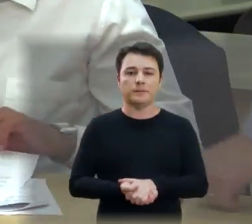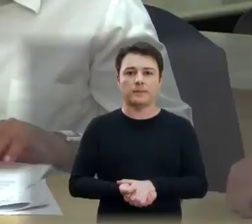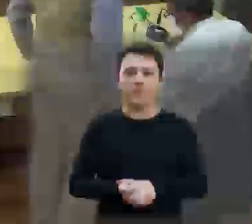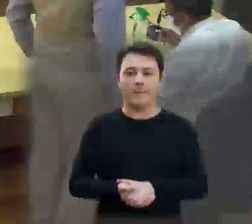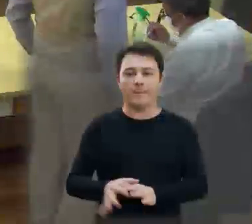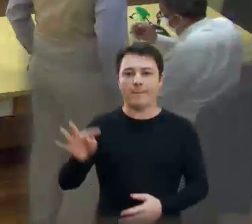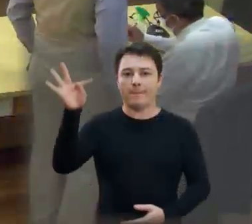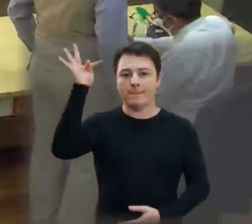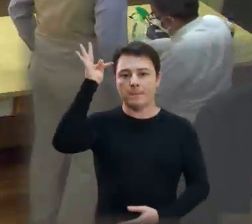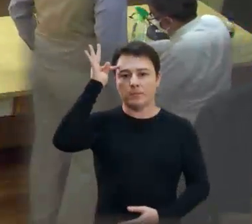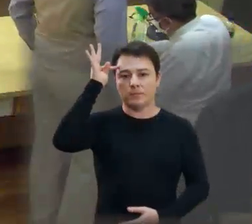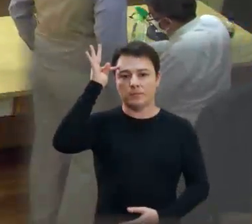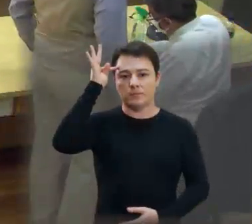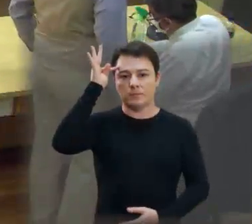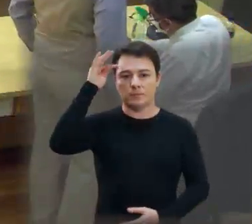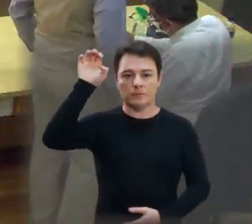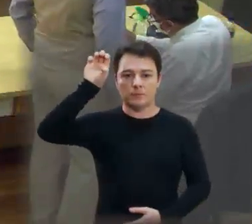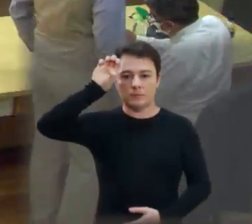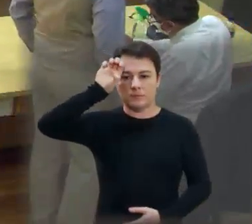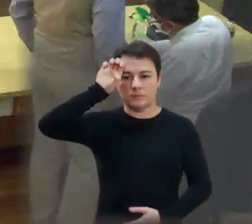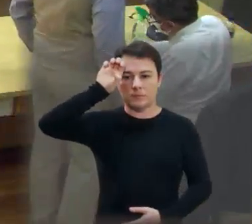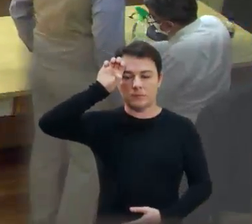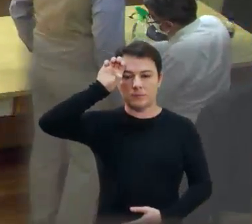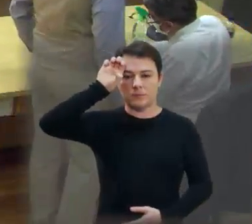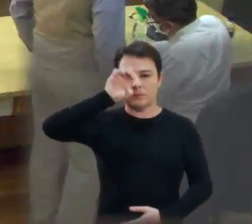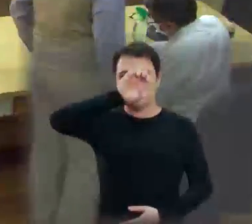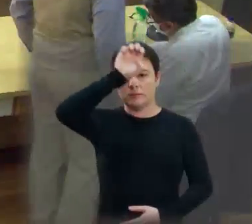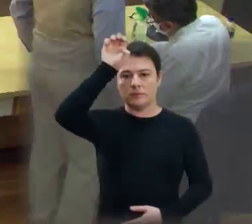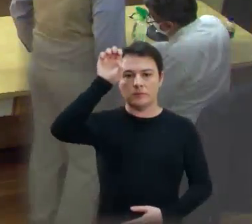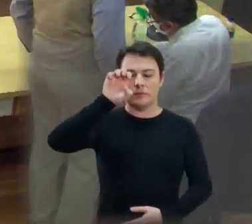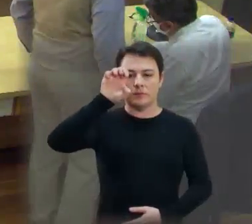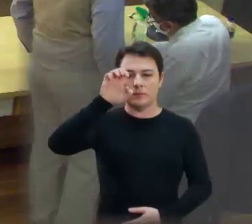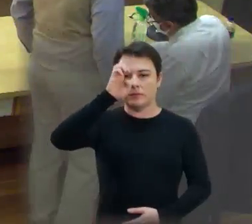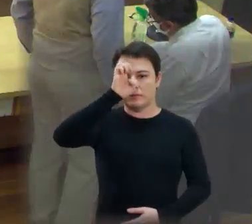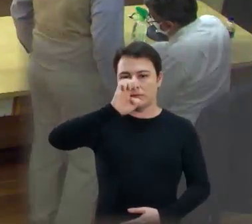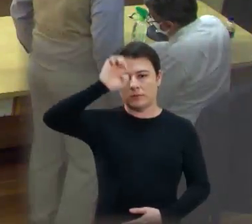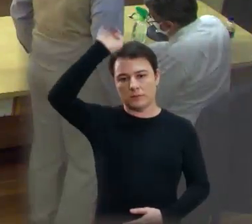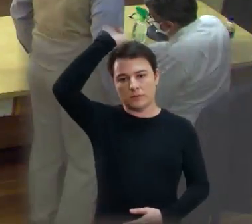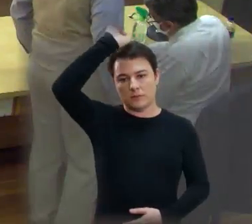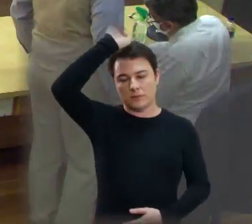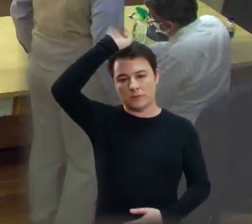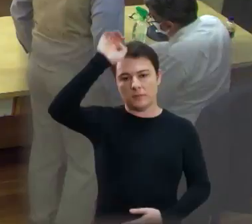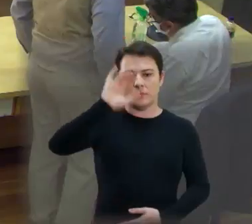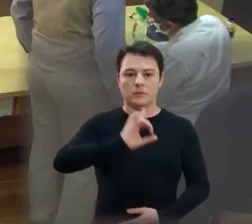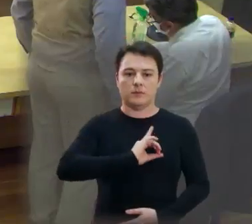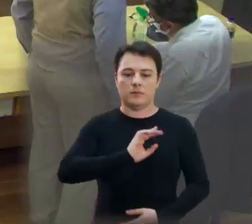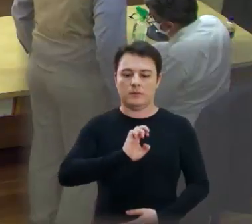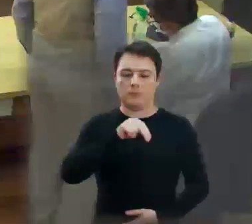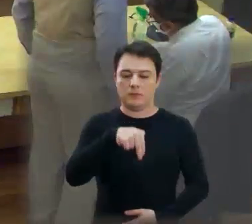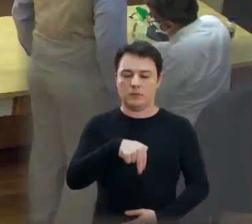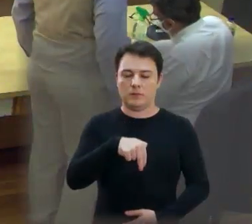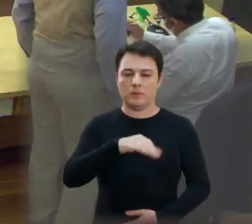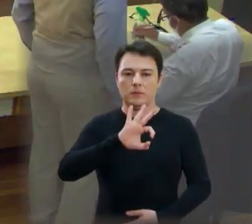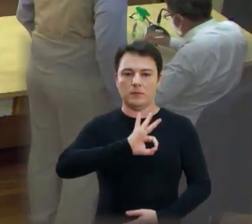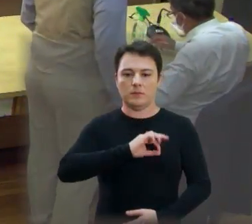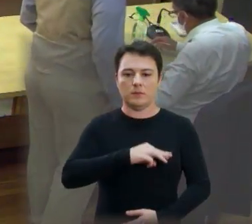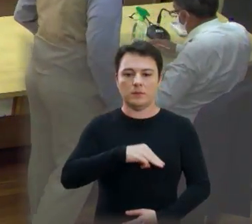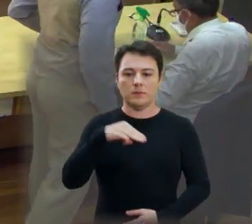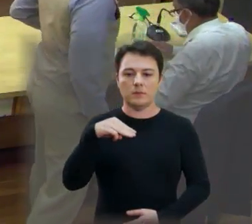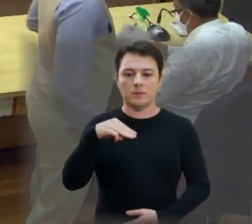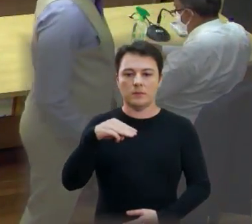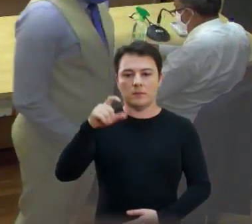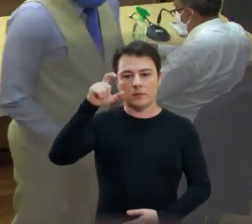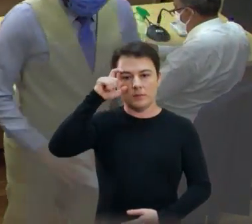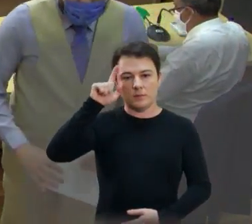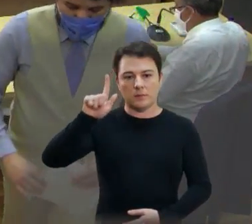vereadores. Toninho do Mel. Presente. Edio Lopes. Presente. Edson Réu. Presente. Elias Chediek. Presente. Delegado Elton Negrini. Presente. Cabo Magalvé. Presente.